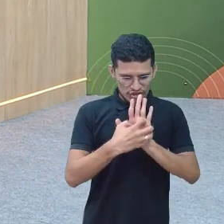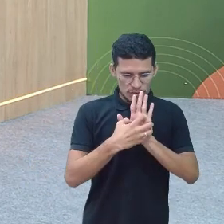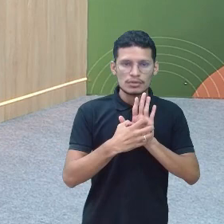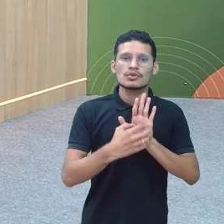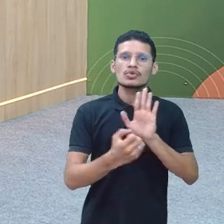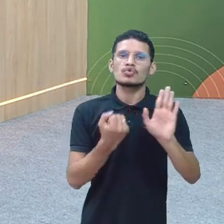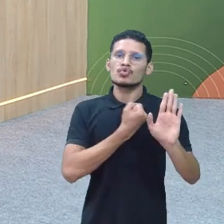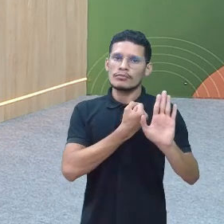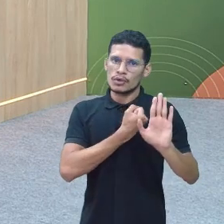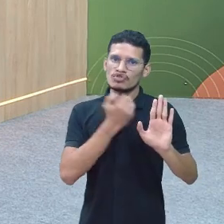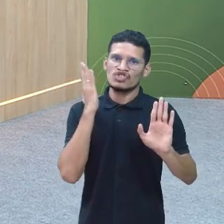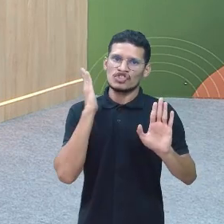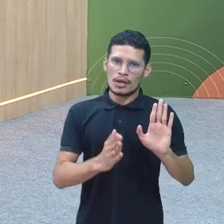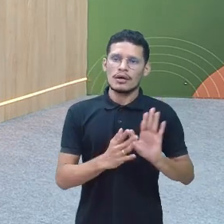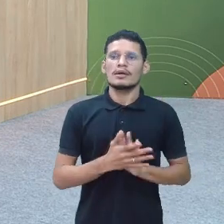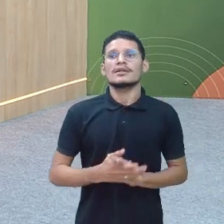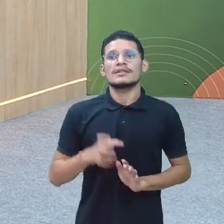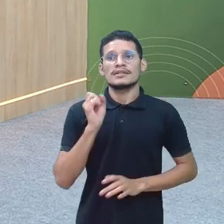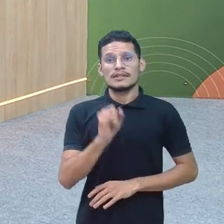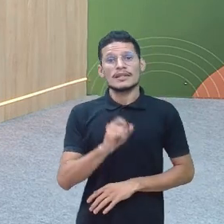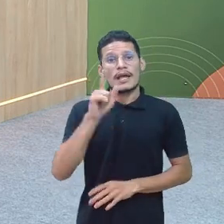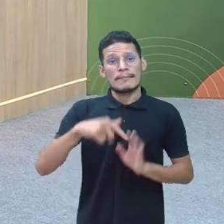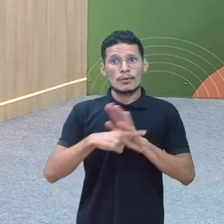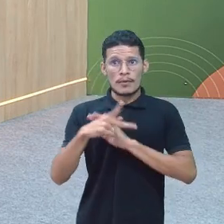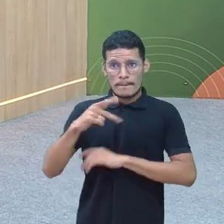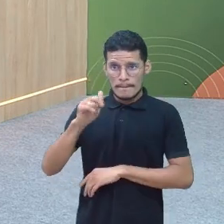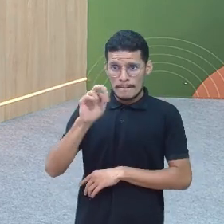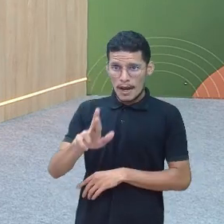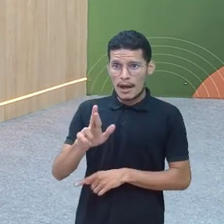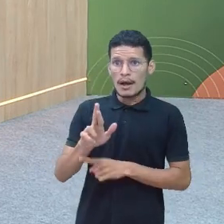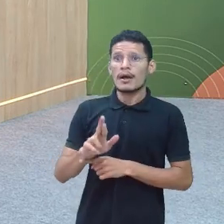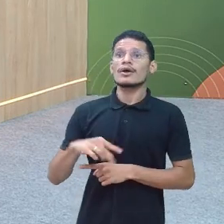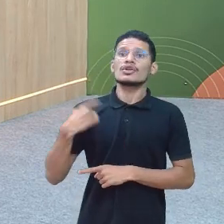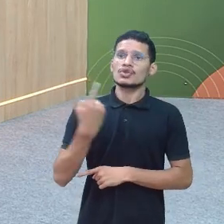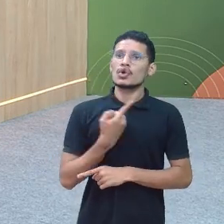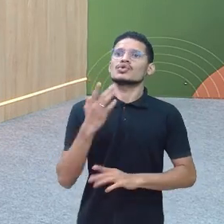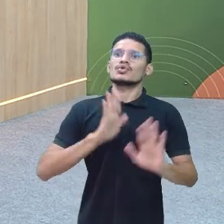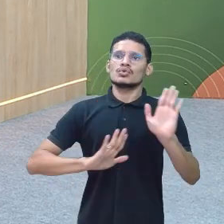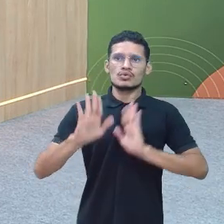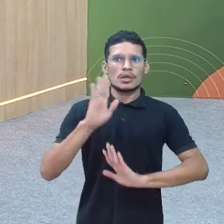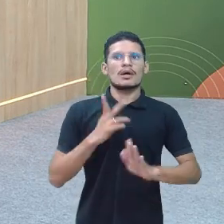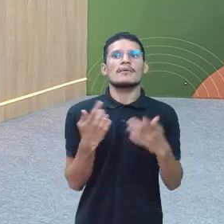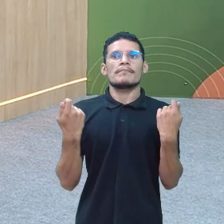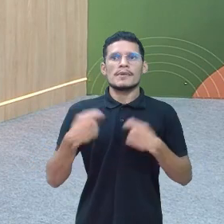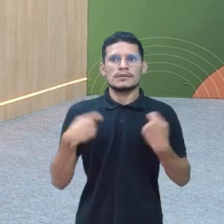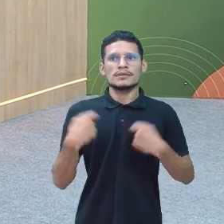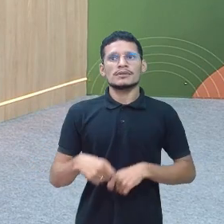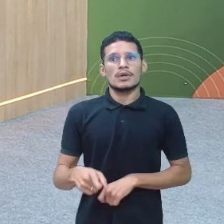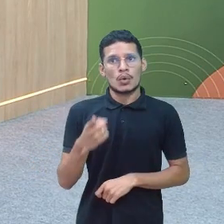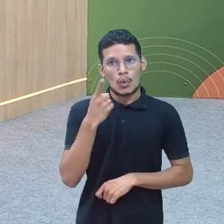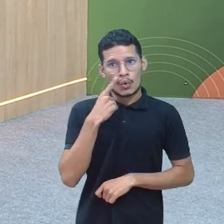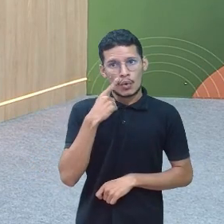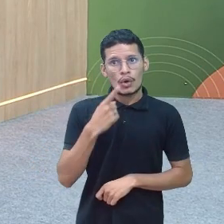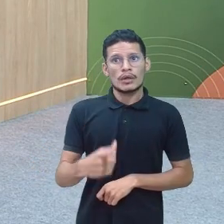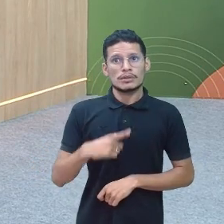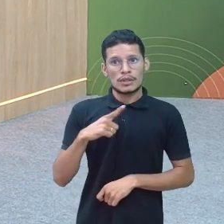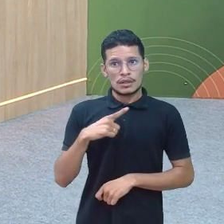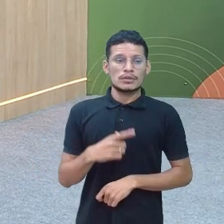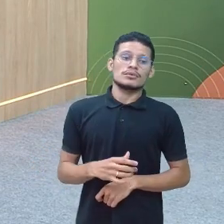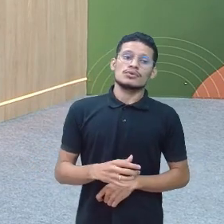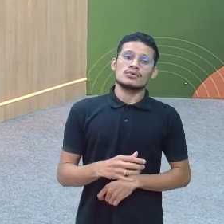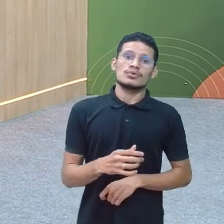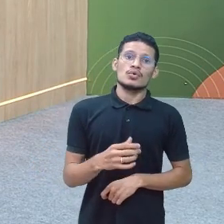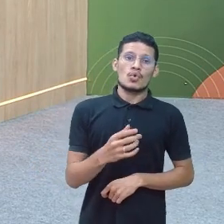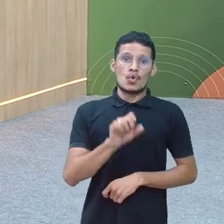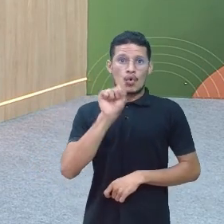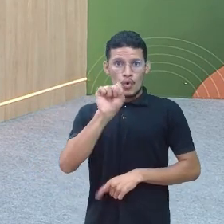né? Se eu tiver uma quantidade par de termos, aí a gente precisa ter cuidado. Aqui eu tenho 8 termos no